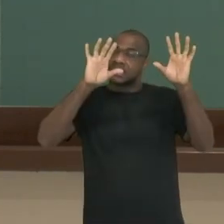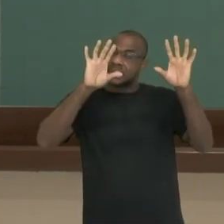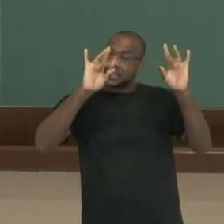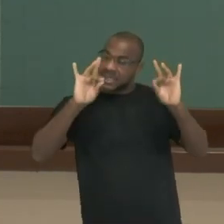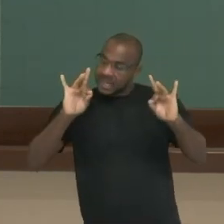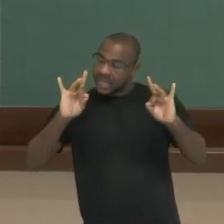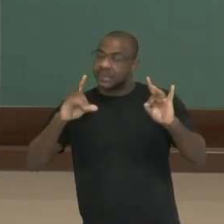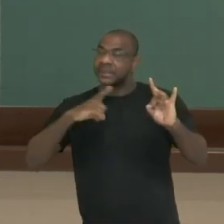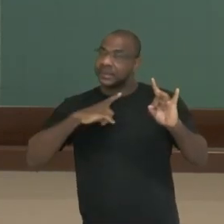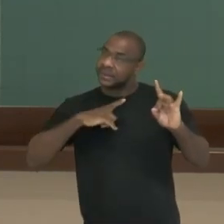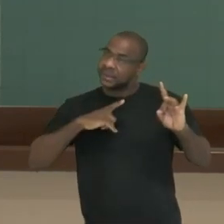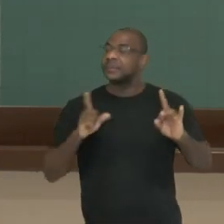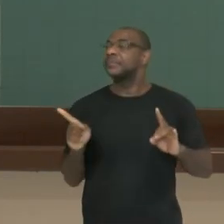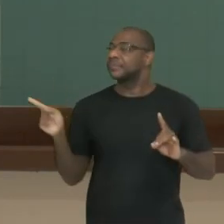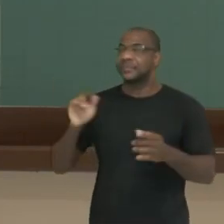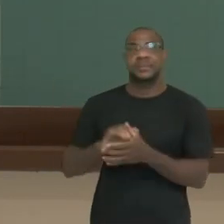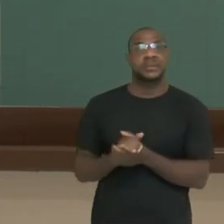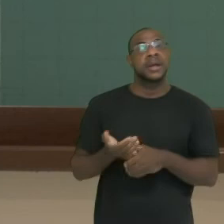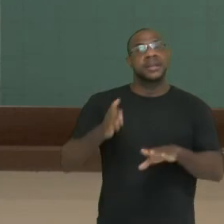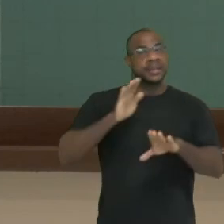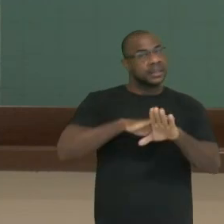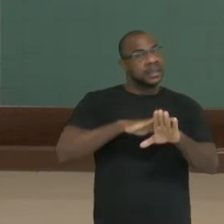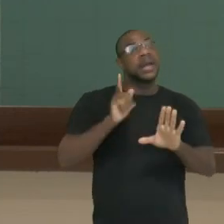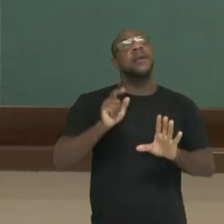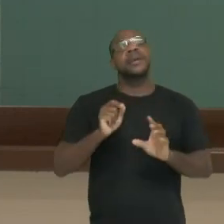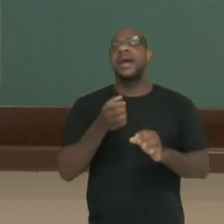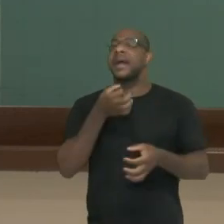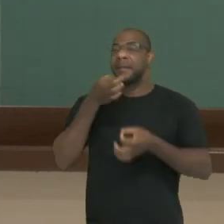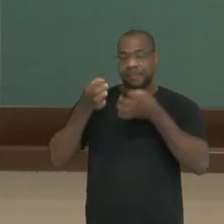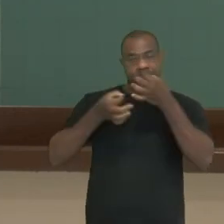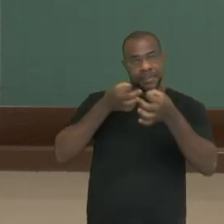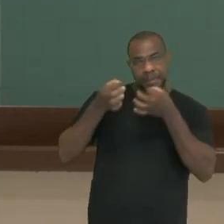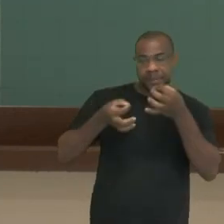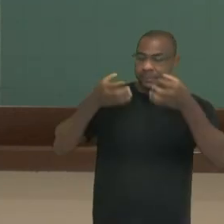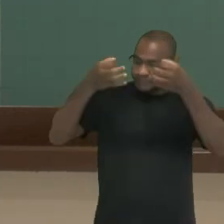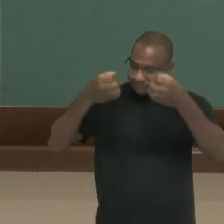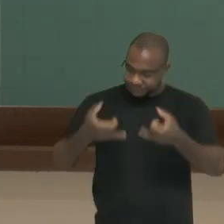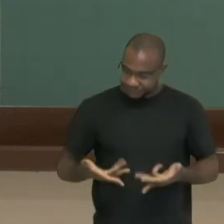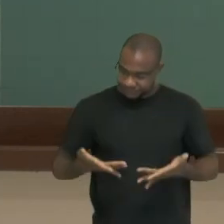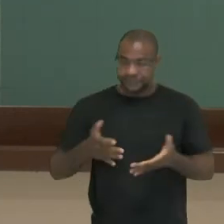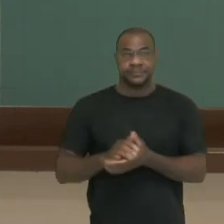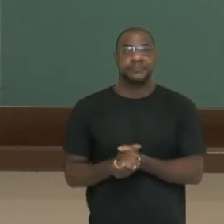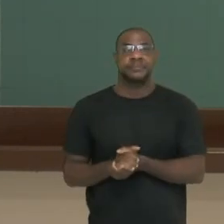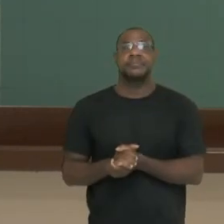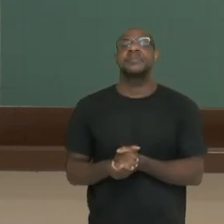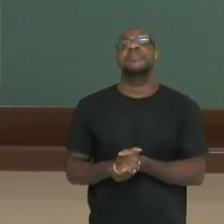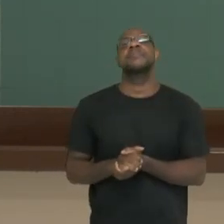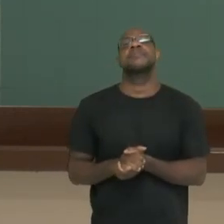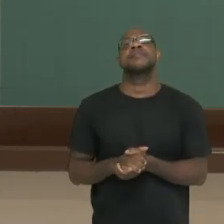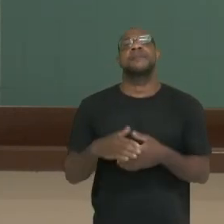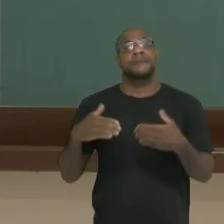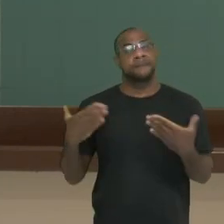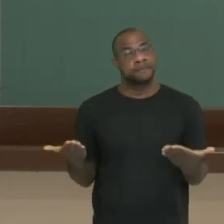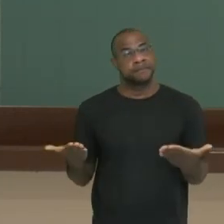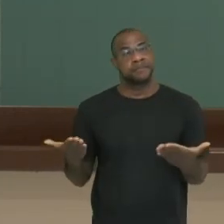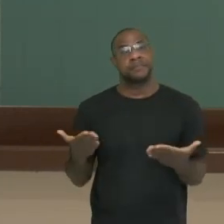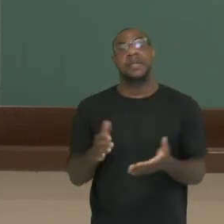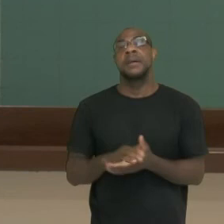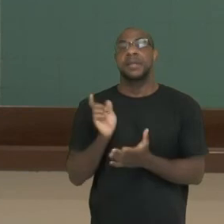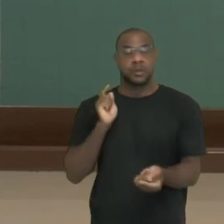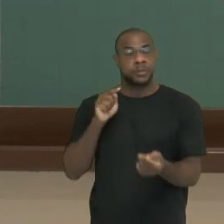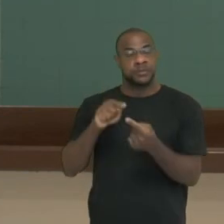Então a intenção aqui foi realmente argumentar de forma convincente e persuasiva, para que o